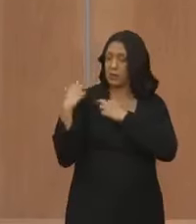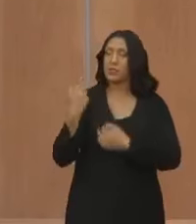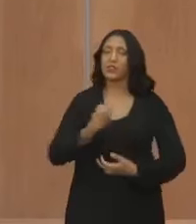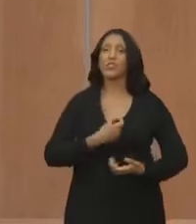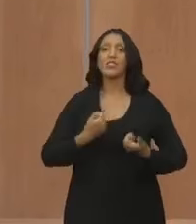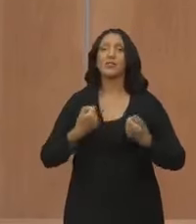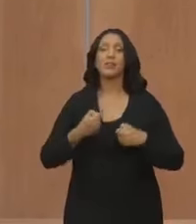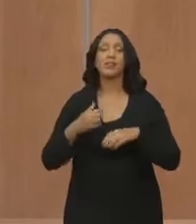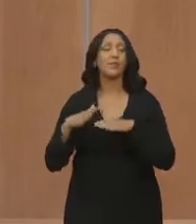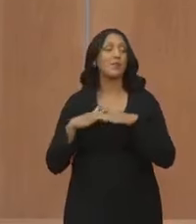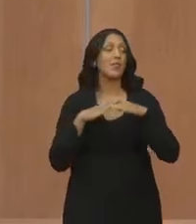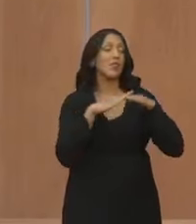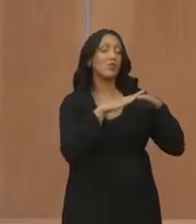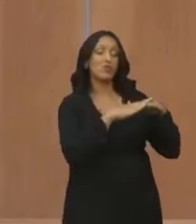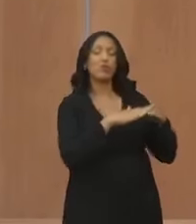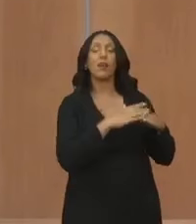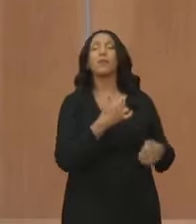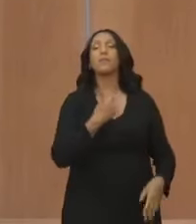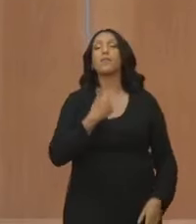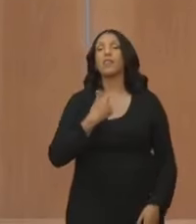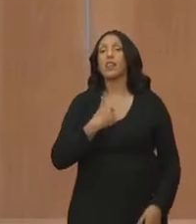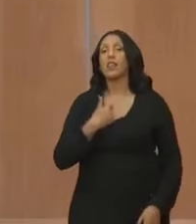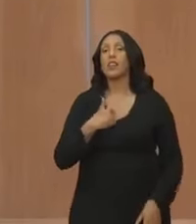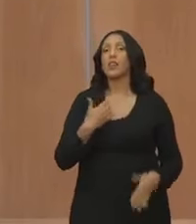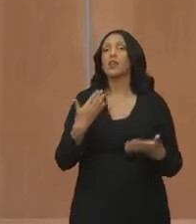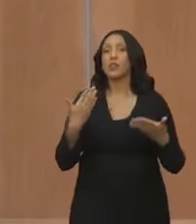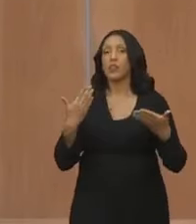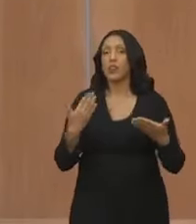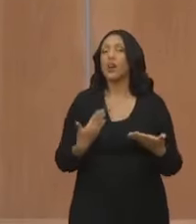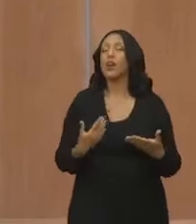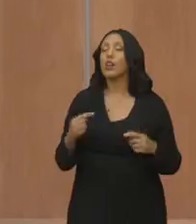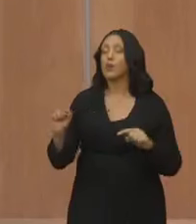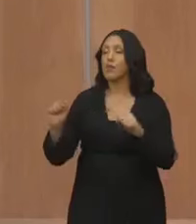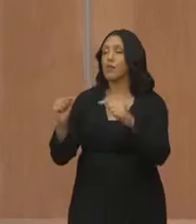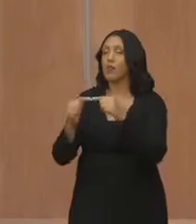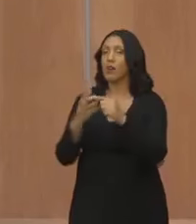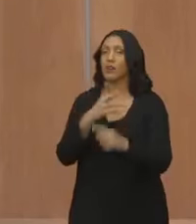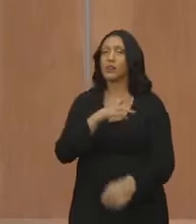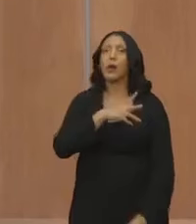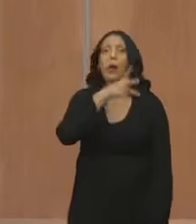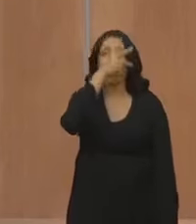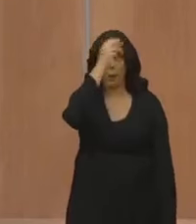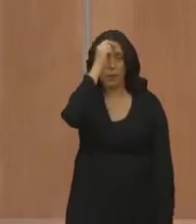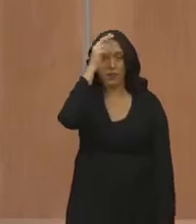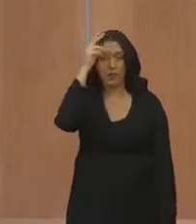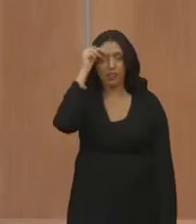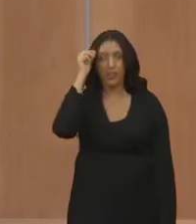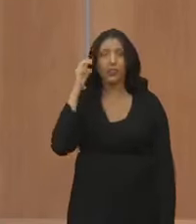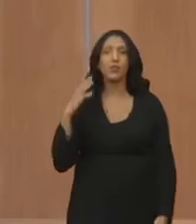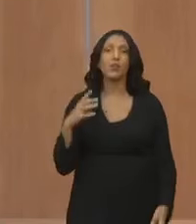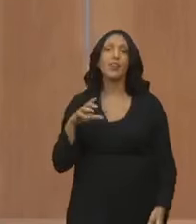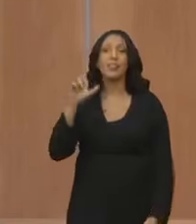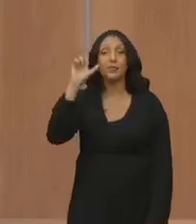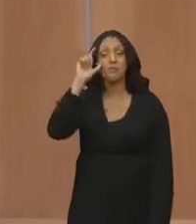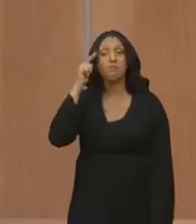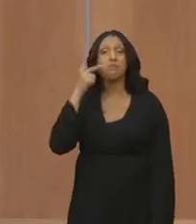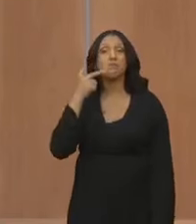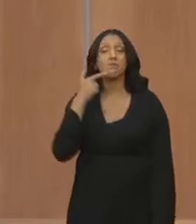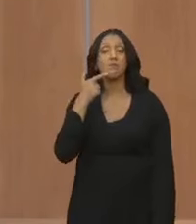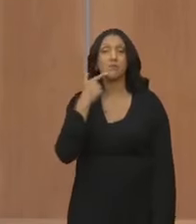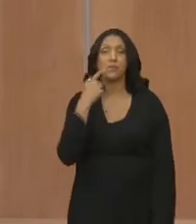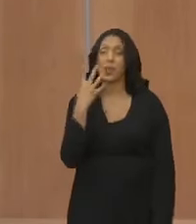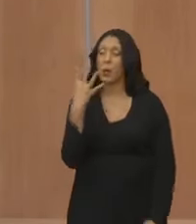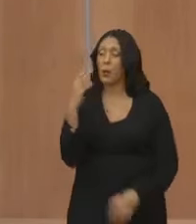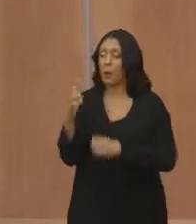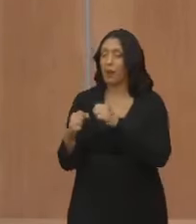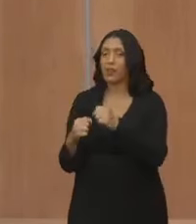esse primeiro mandato do nosso prefeito Celso Florencio, nesses 4 anos, nós temos que fazer acontecer o que tem que ser feito no